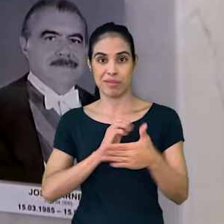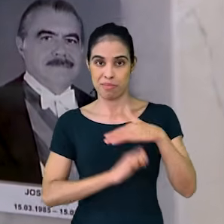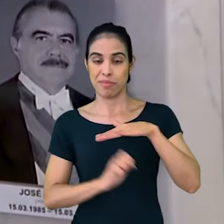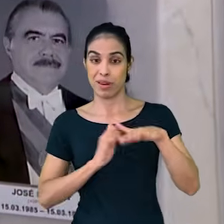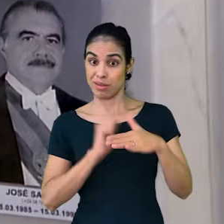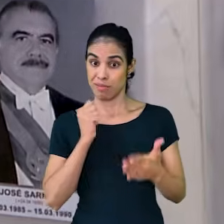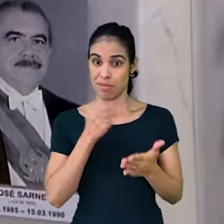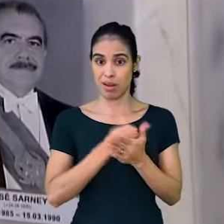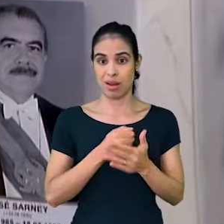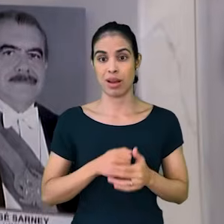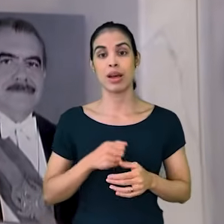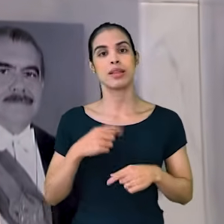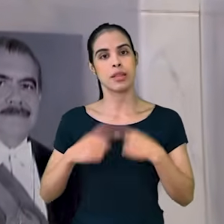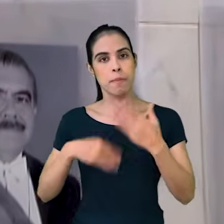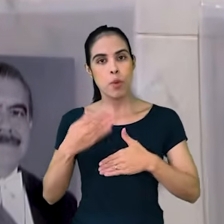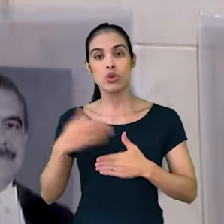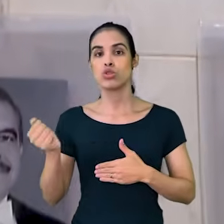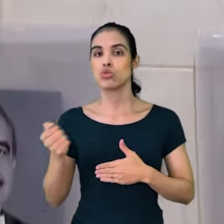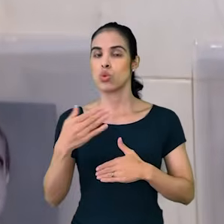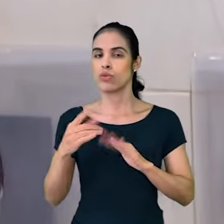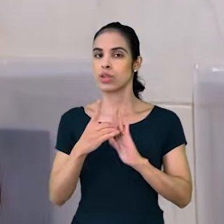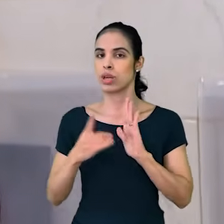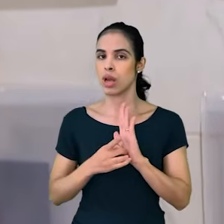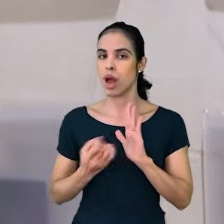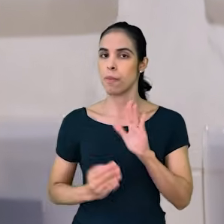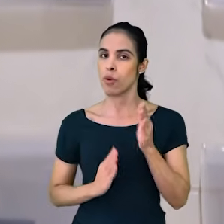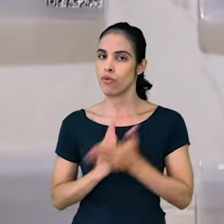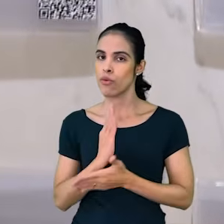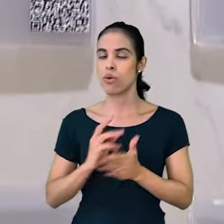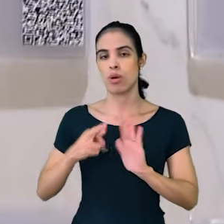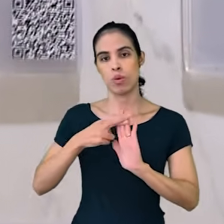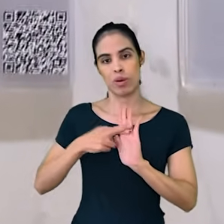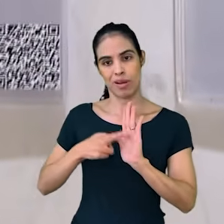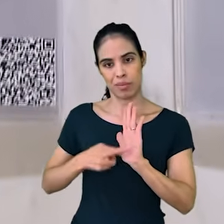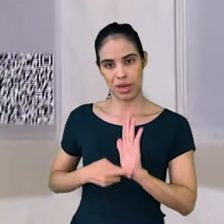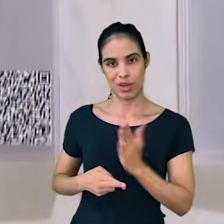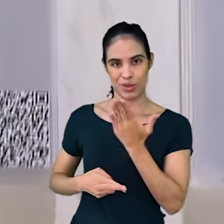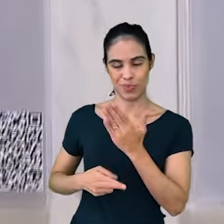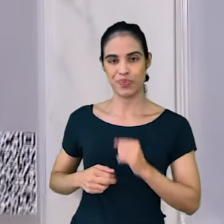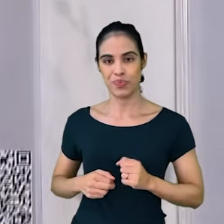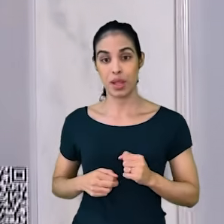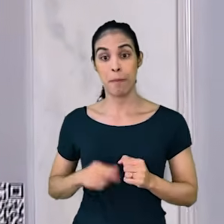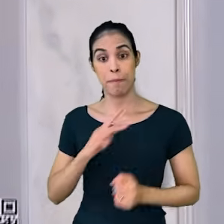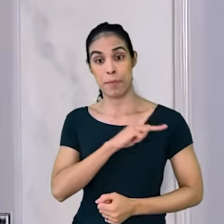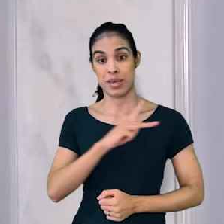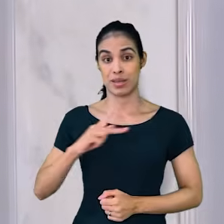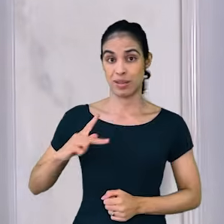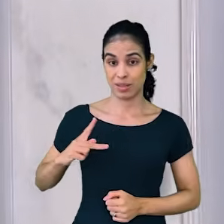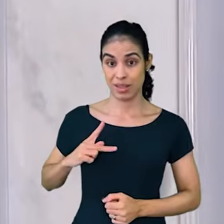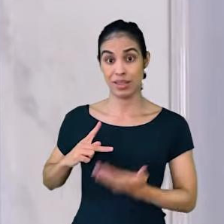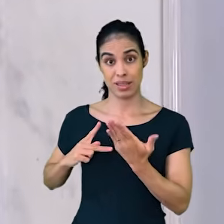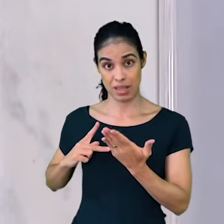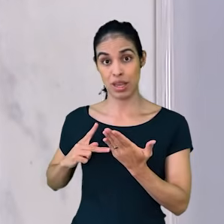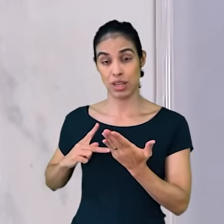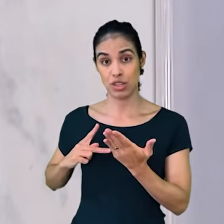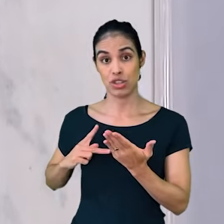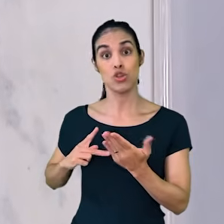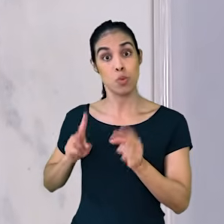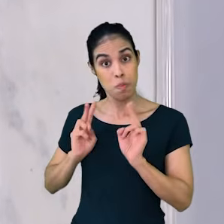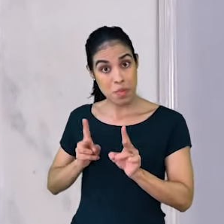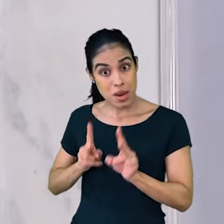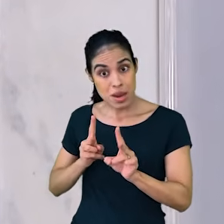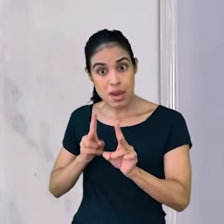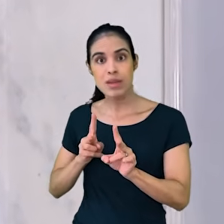meses depois, um novo decreto aprovou o regulamento feito pelo Poder Executivo. O presidente ainda